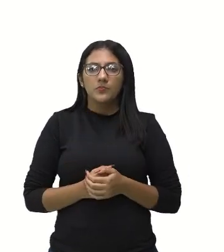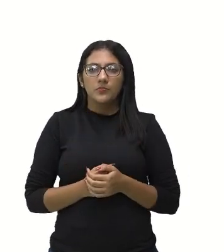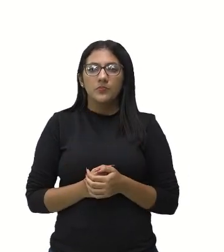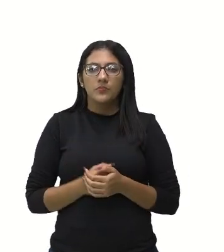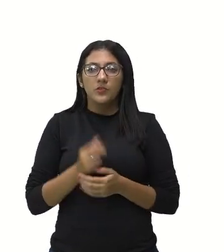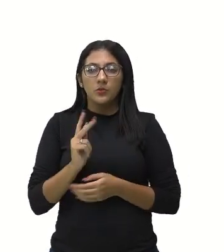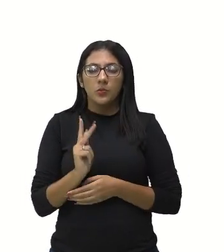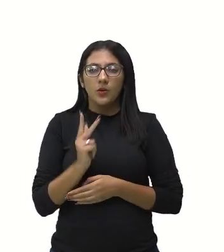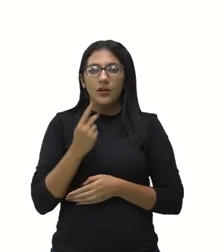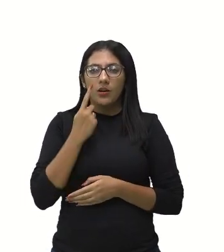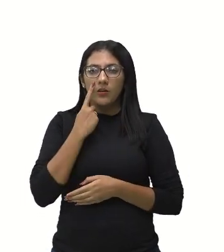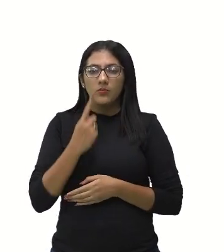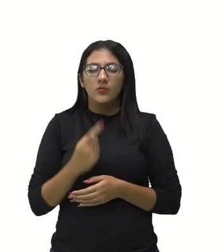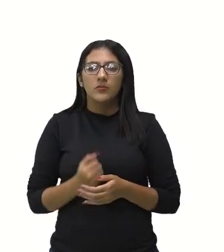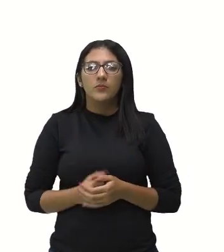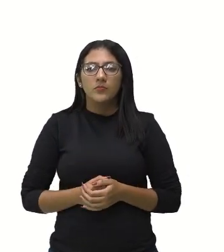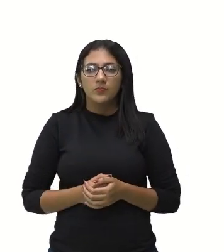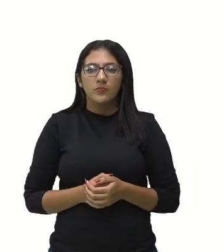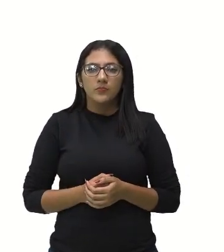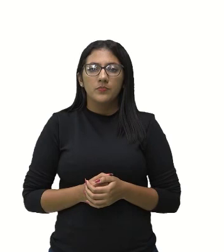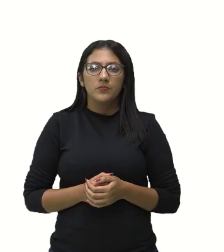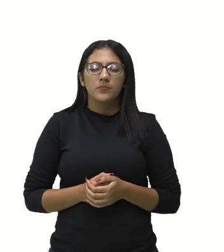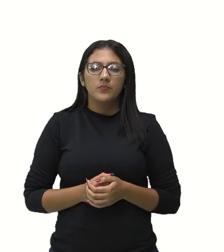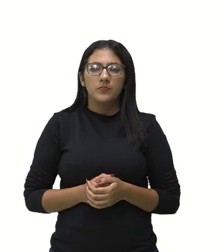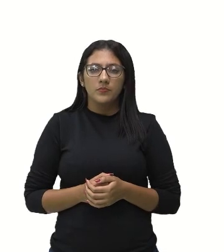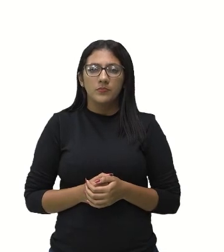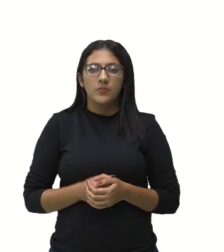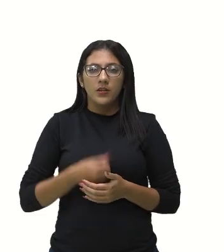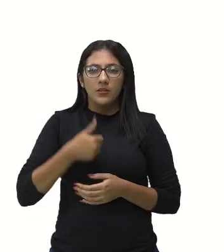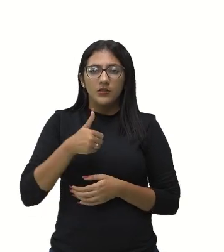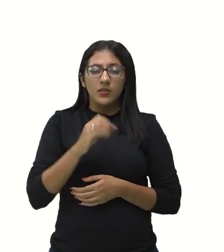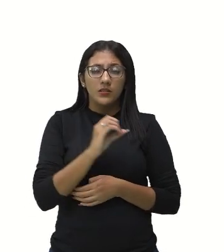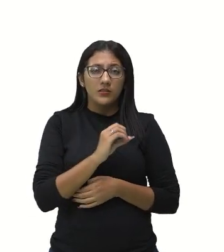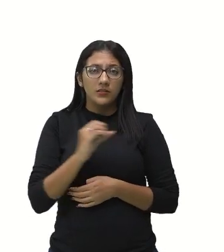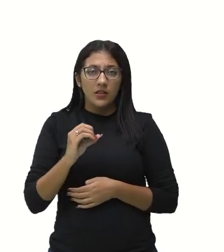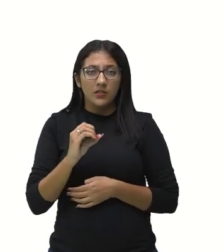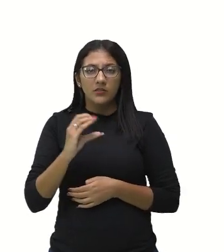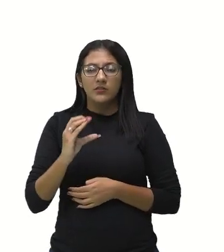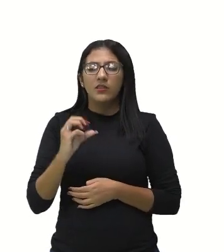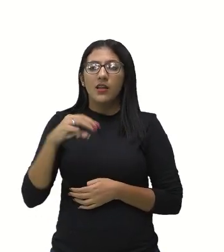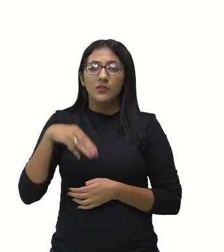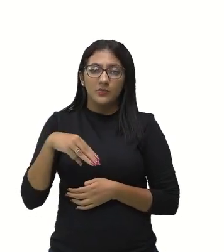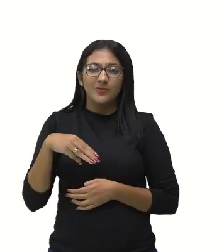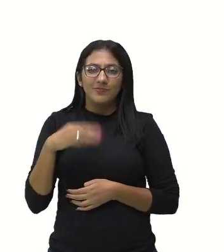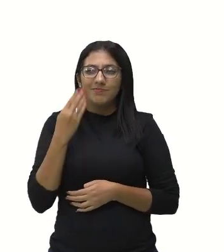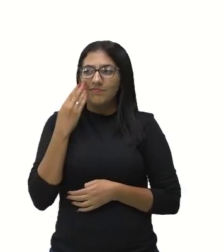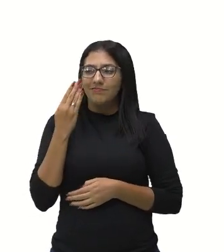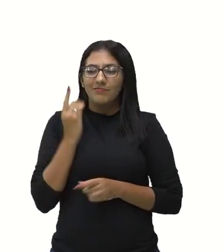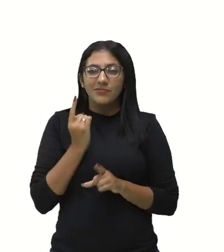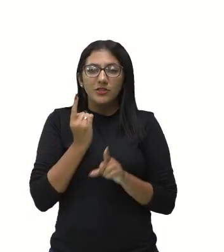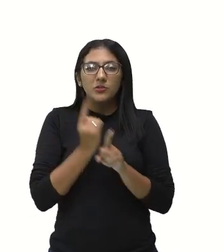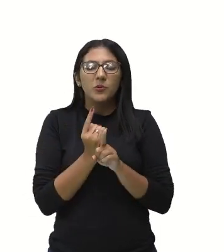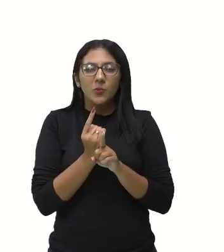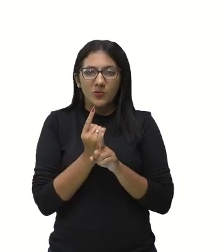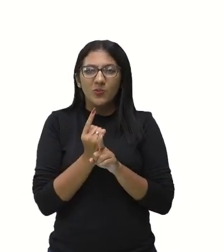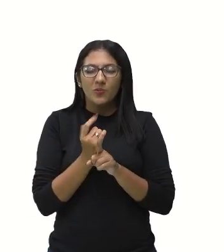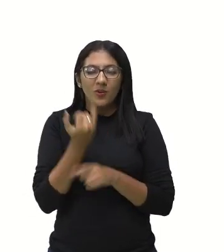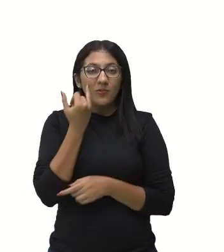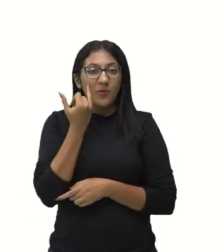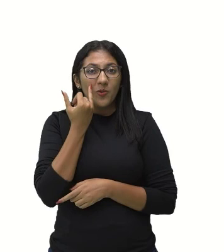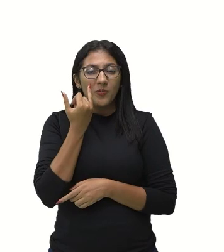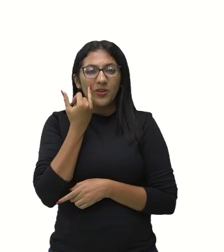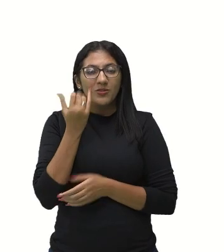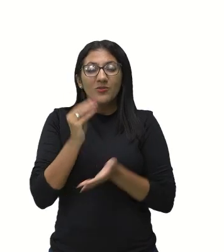A altura aqui no caso vai dar 100 centímetros. Pronto, encontrei a informação que